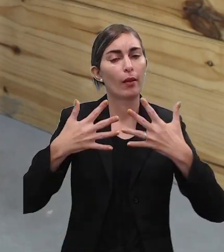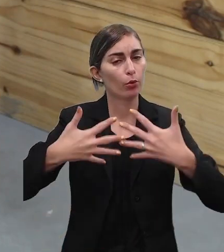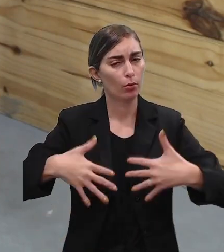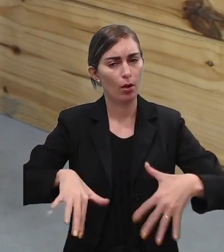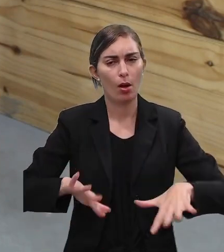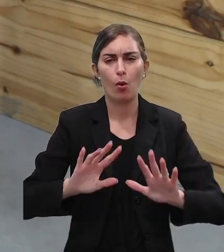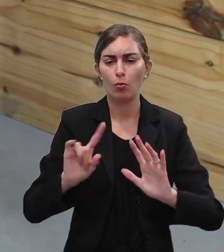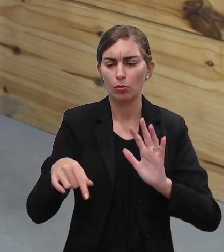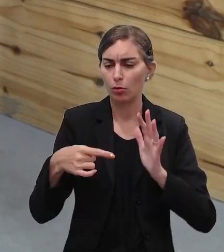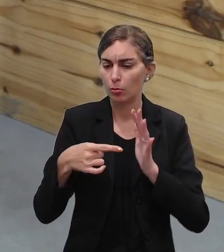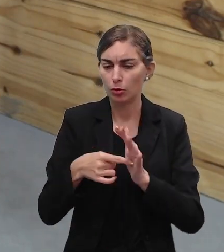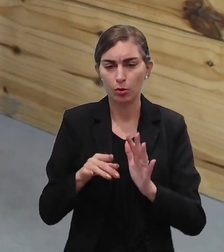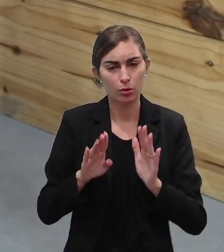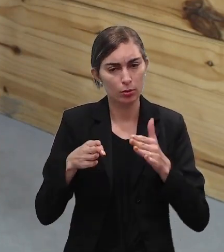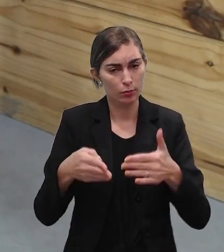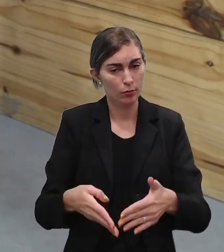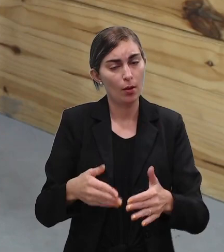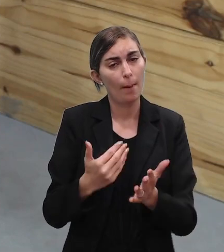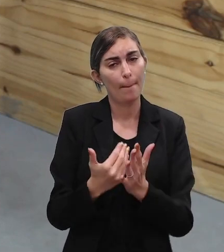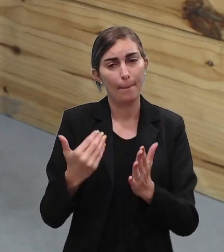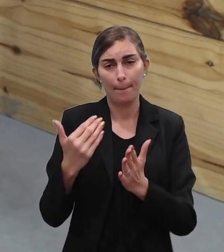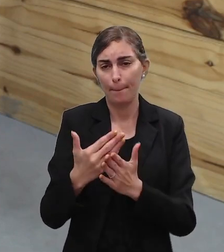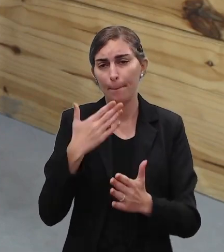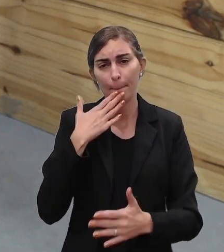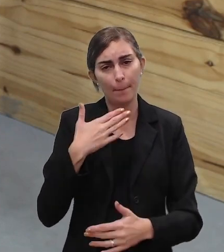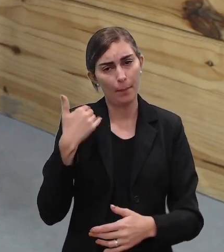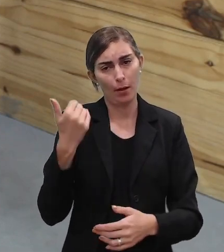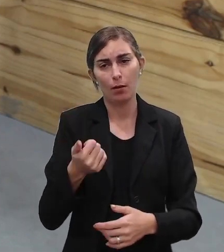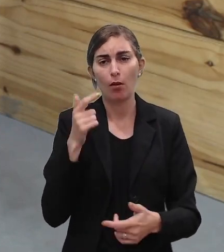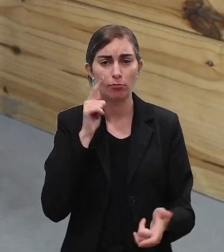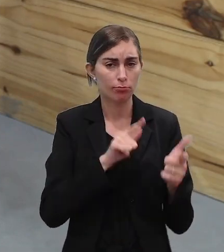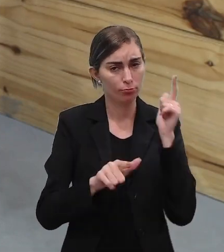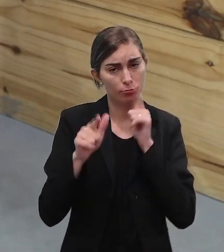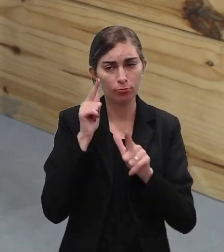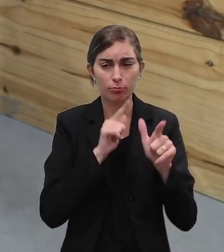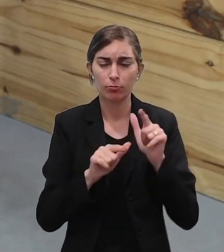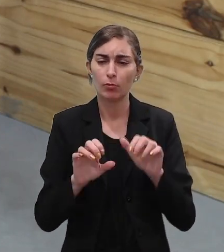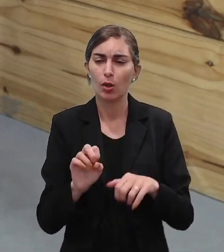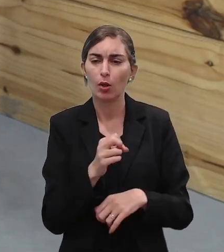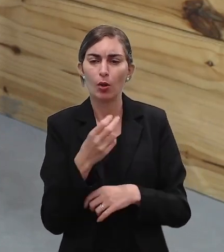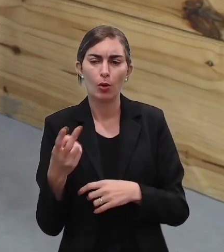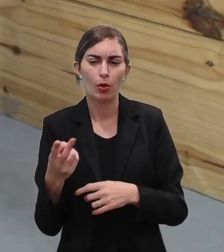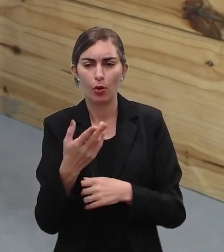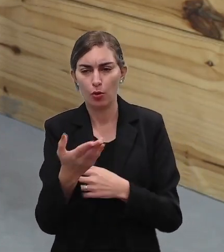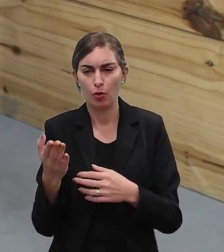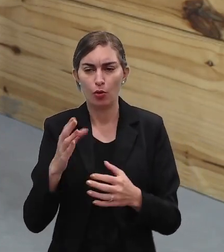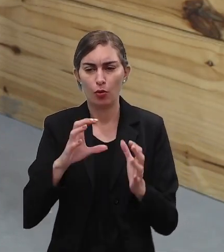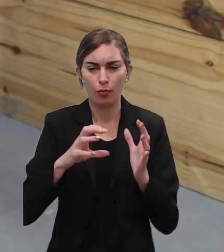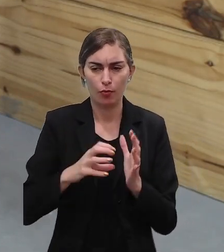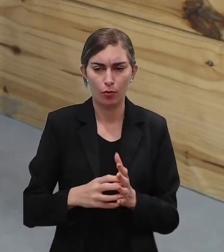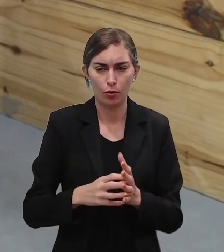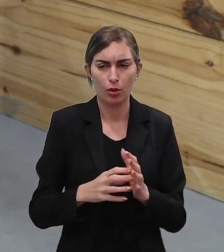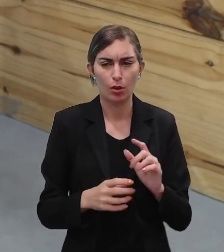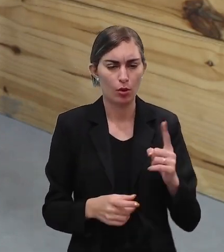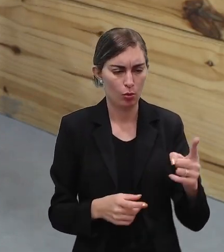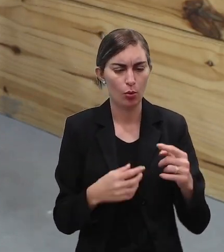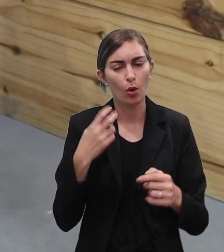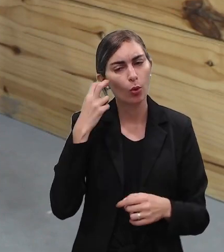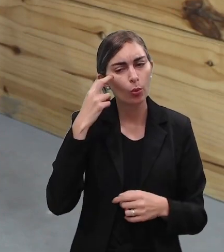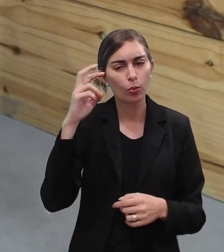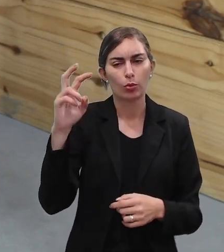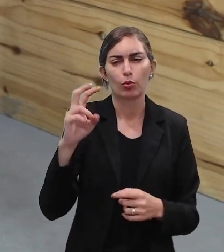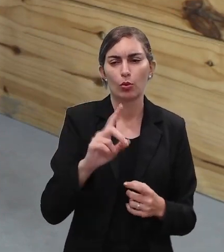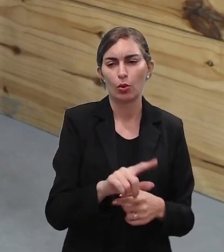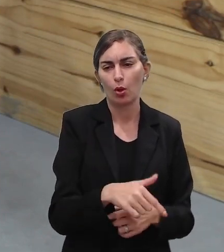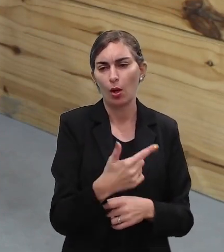mais objetiva, muito mais concreta e com maiores resultados. Ou seja, o funcionário, quando ele vem de uma certa cultura